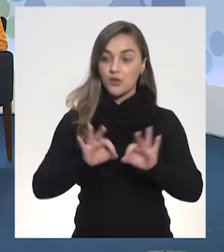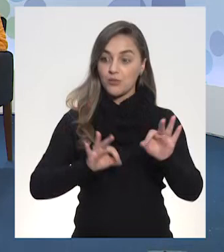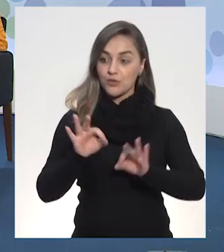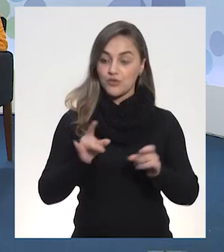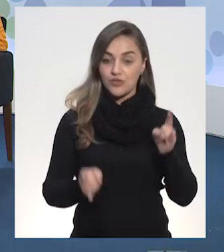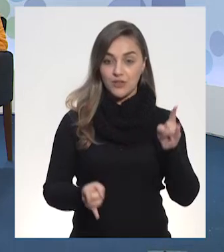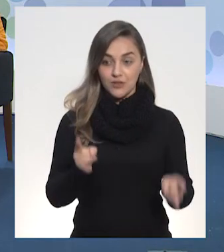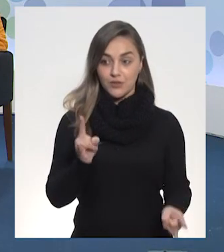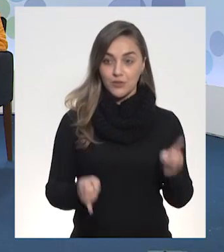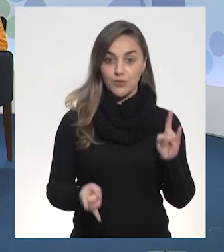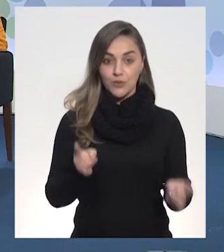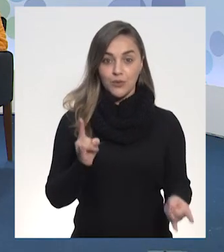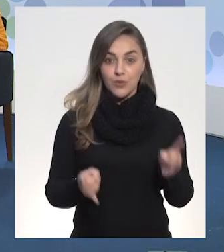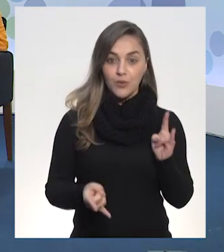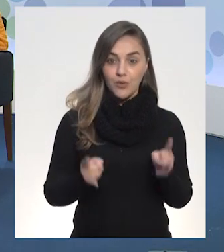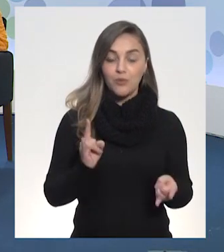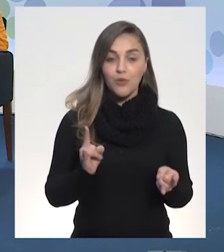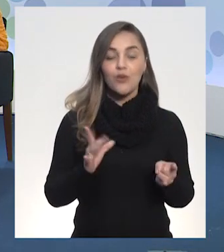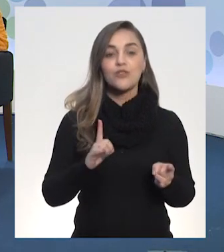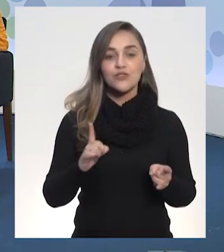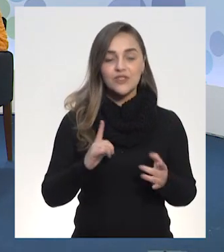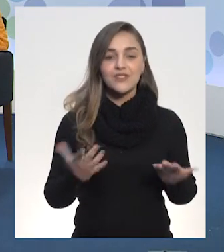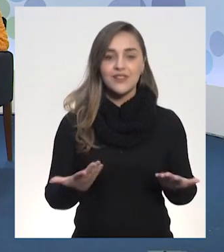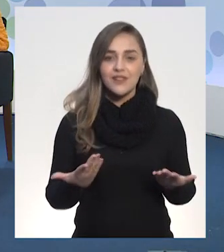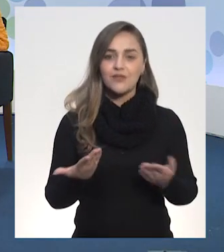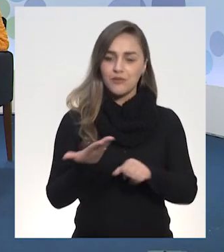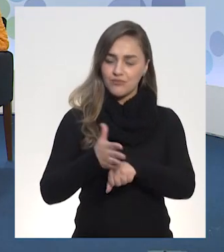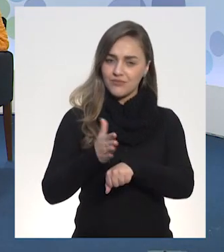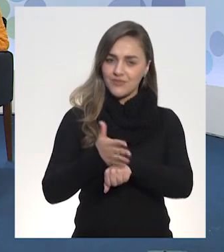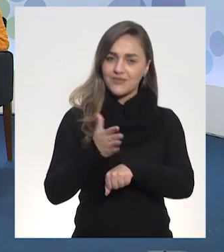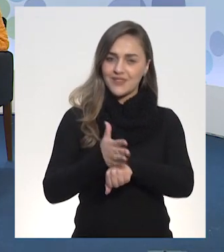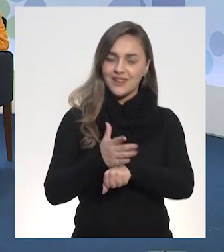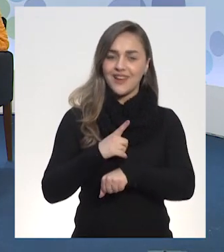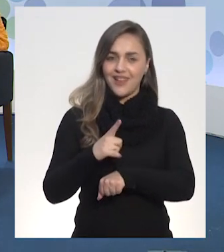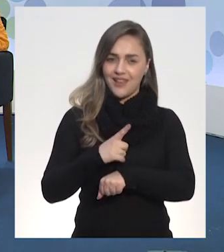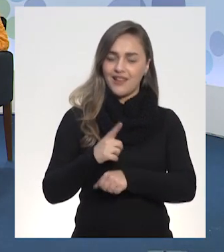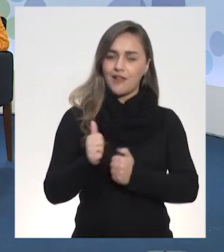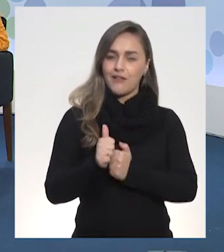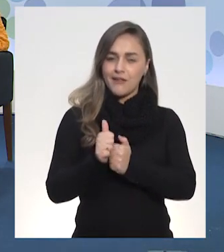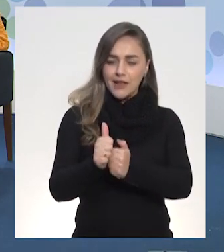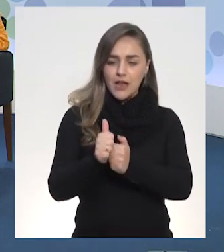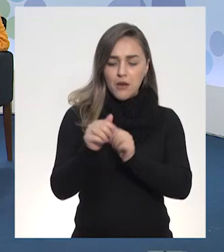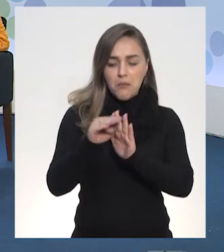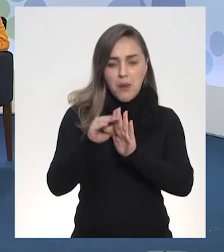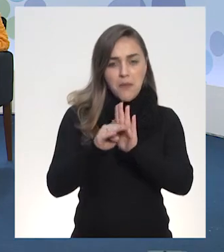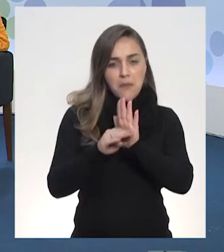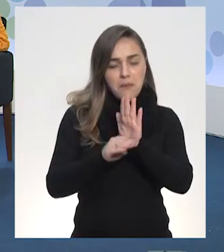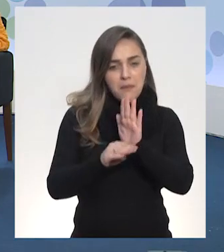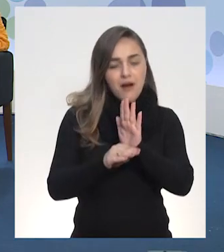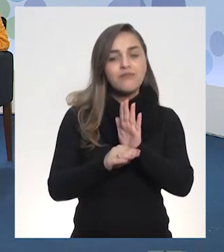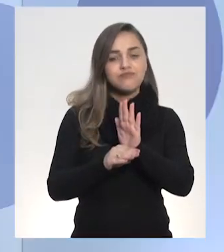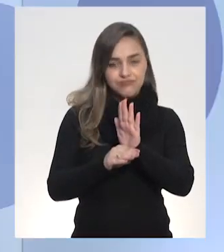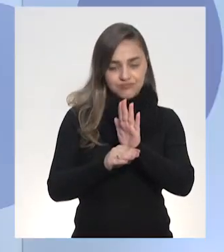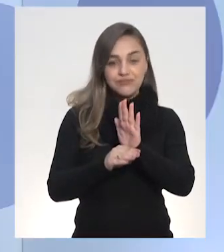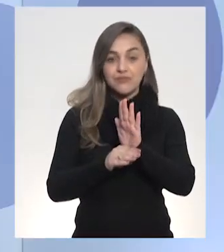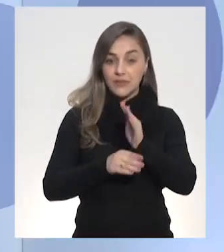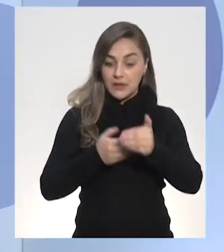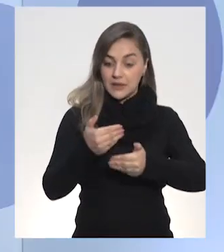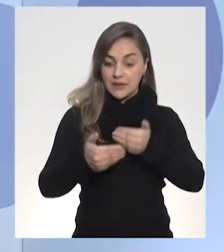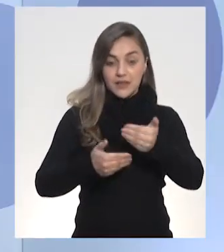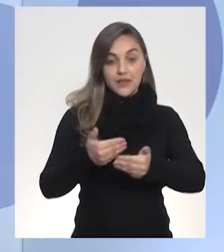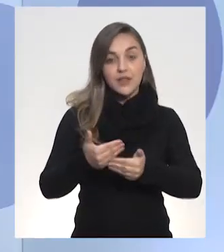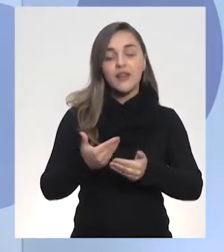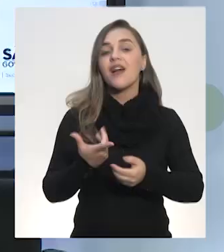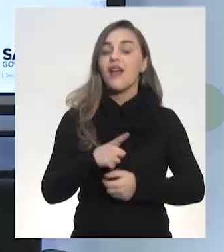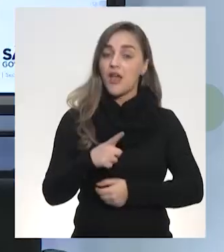E eles montaram, né? Dá para trabalhar o guia de instruções, né? Sim, Faz um projeto interdisciplinar. dá